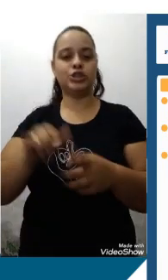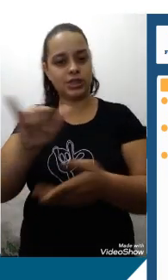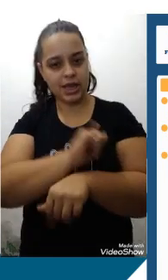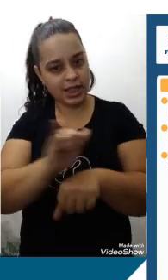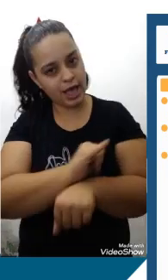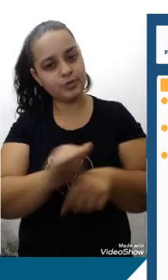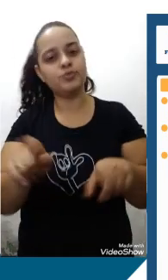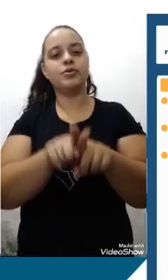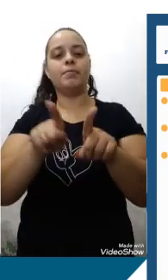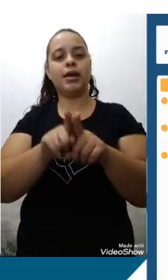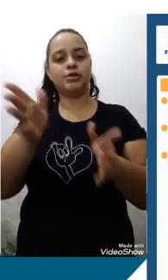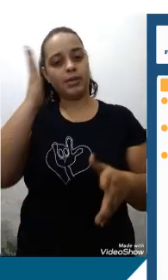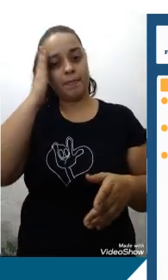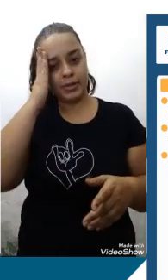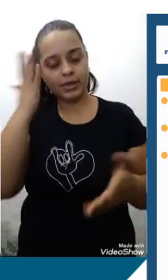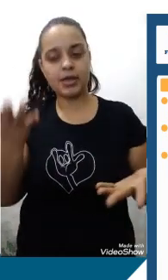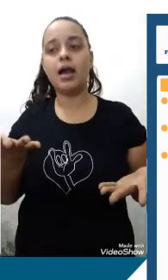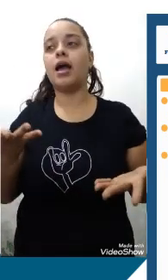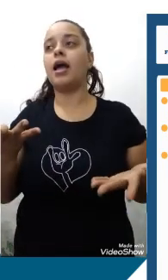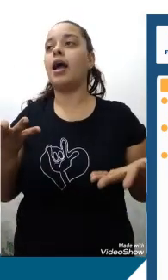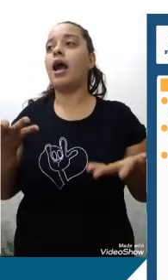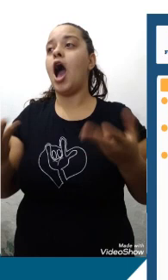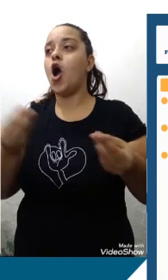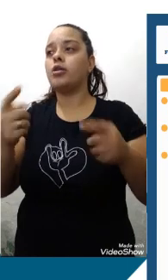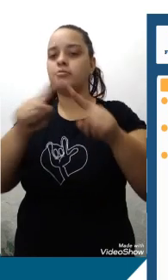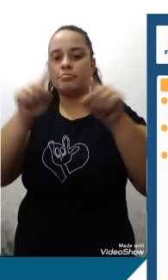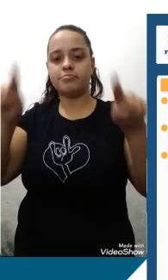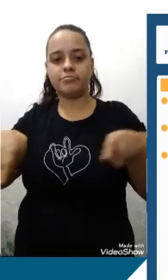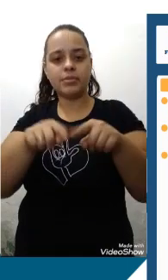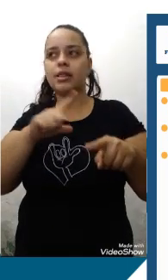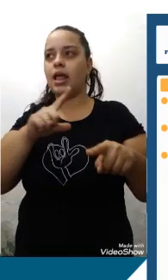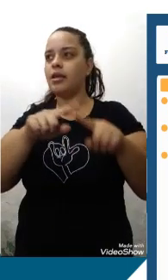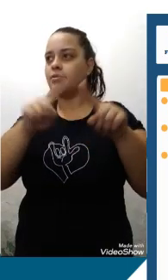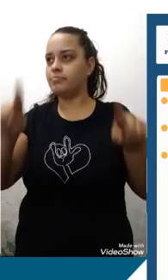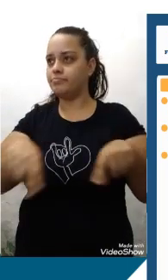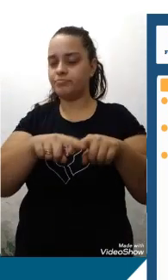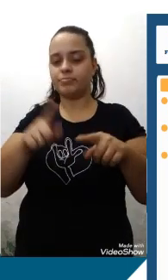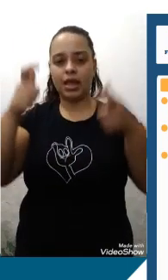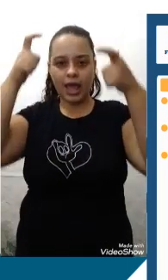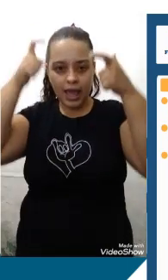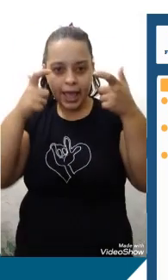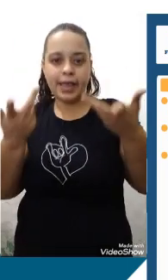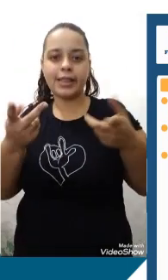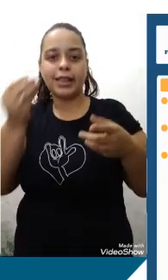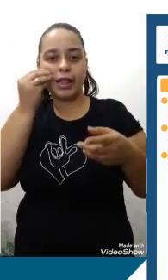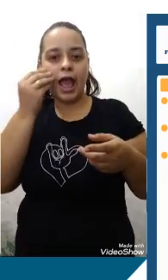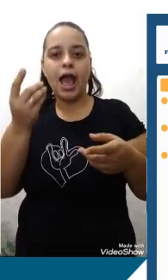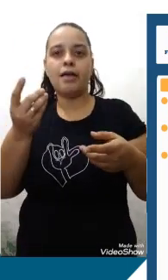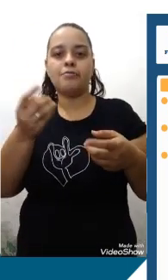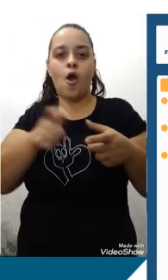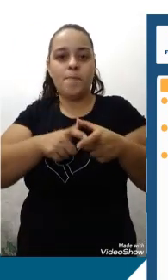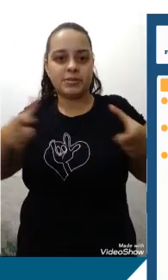também. E mais do que isso, a gente poderia marcar interesses específicos de alguns setores da sociedade, como o rei, que veria na expansão territorial uma forma de aumentar